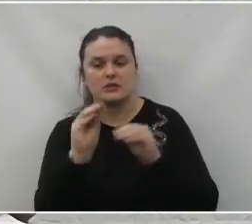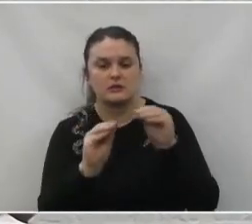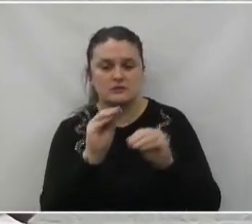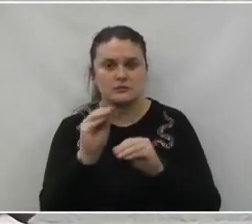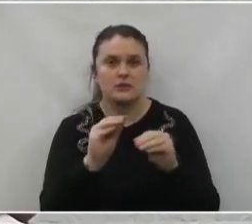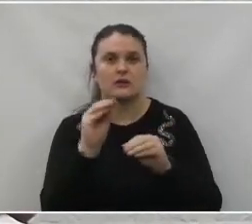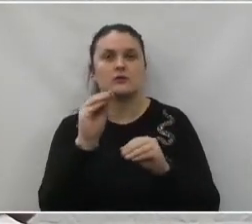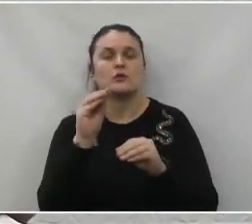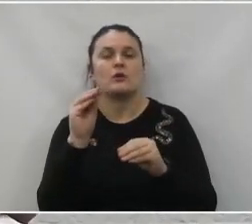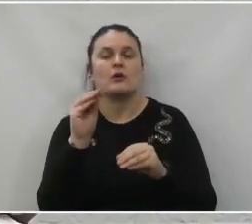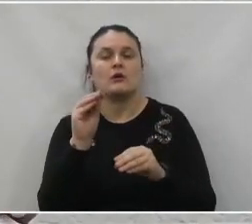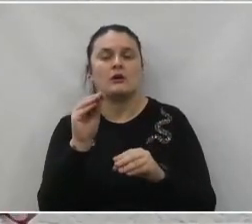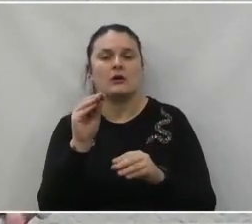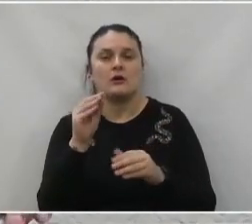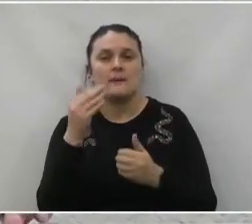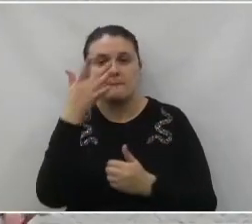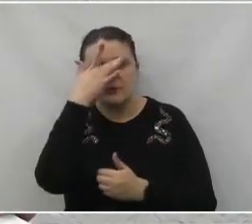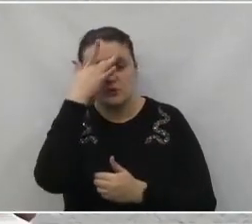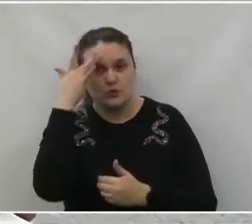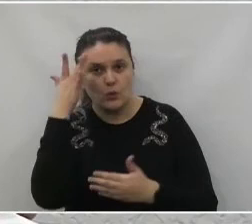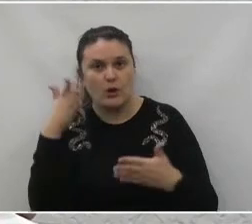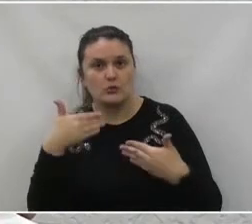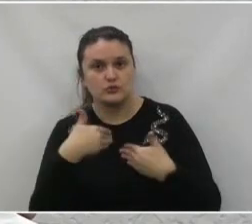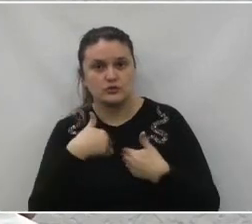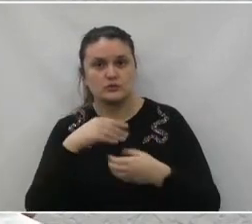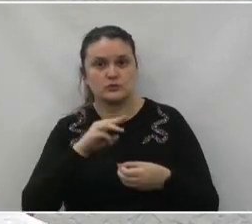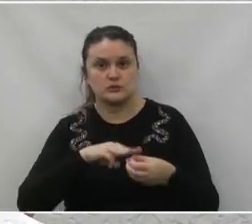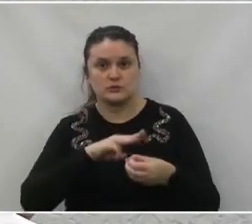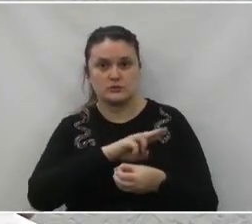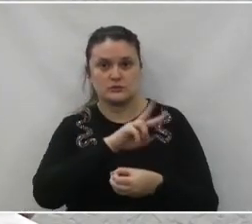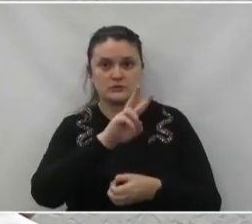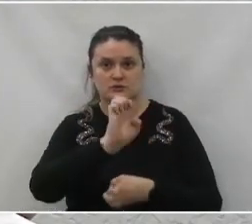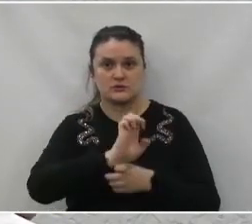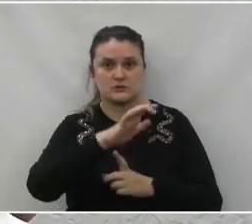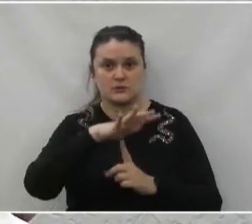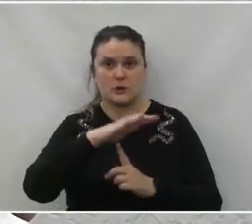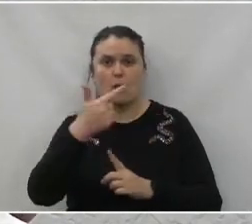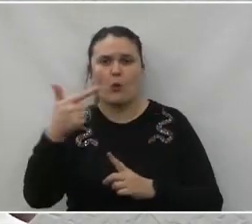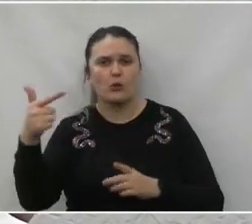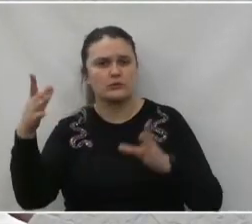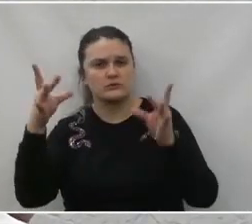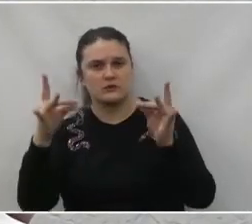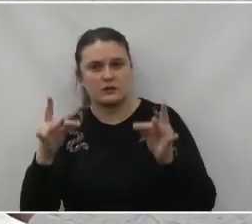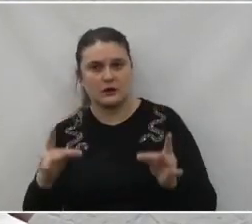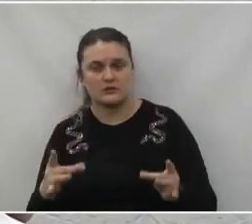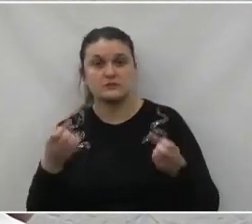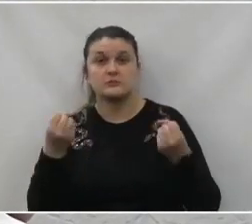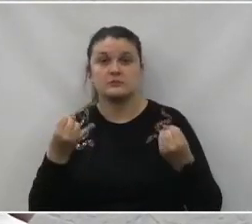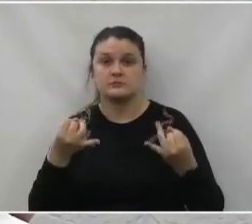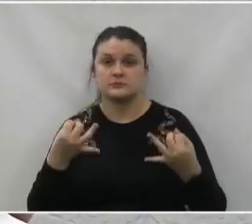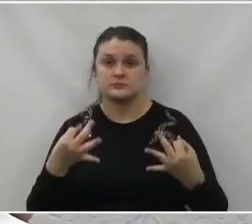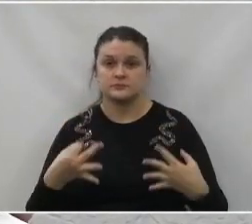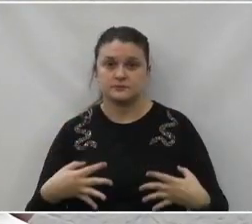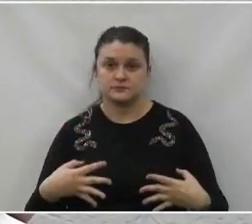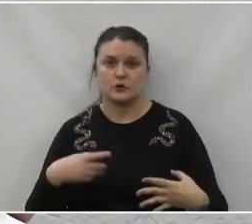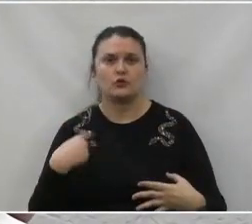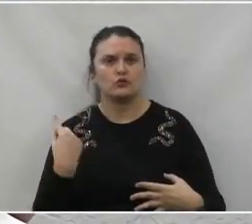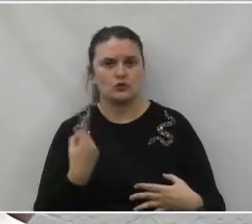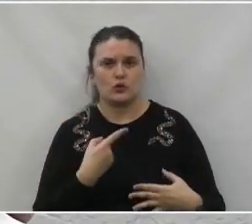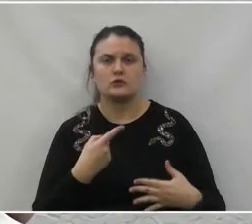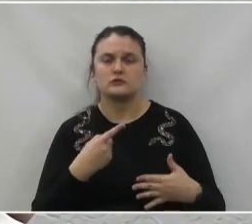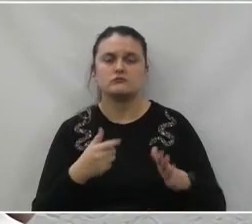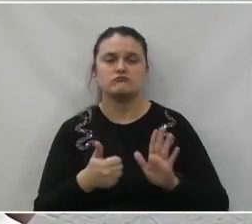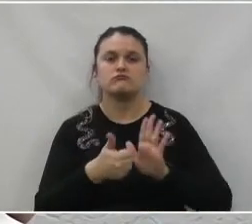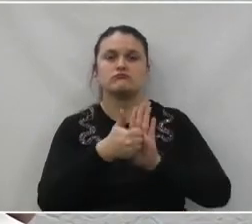com Transtorno do Espectro Autista de União da Vitória, Paraná, e da outras providências. Fundamentação. Somos de